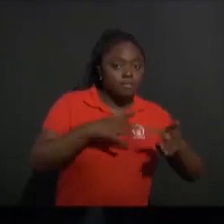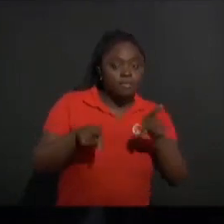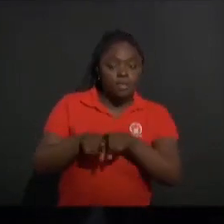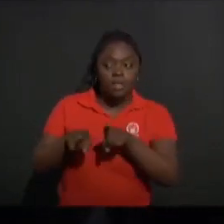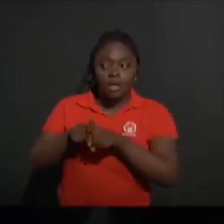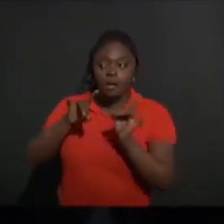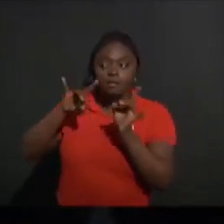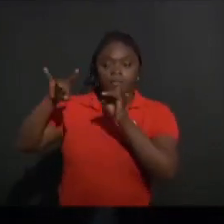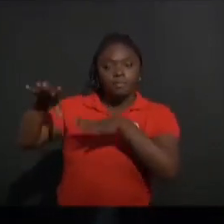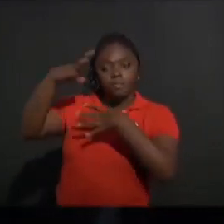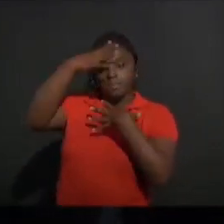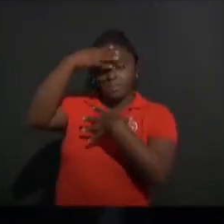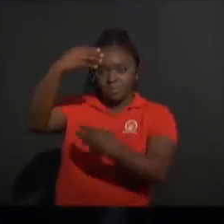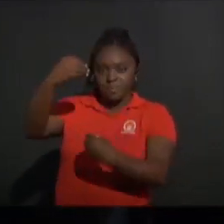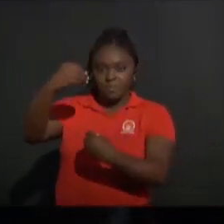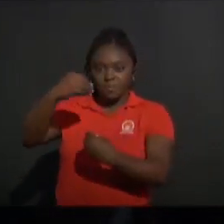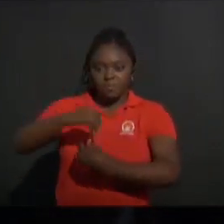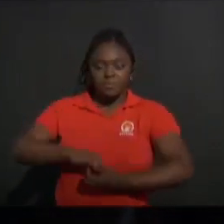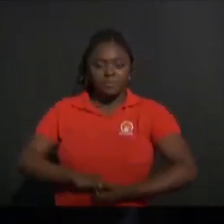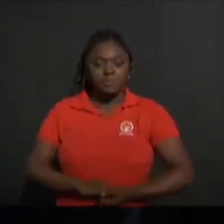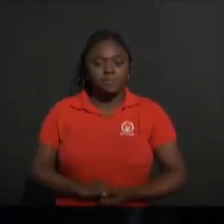fé.